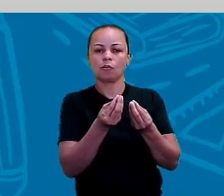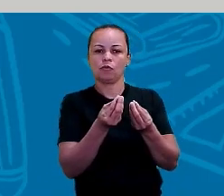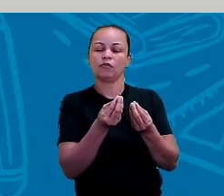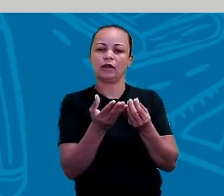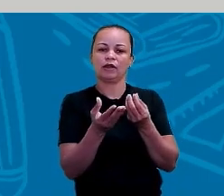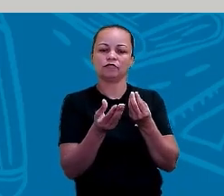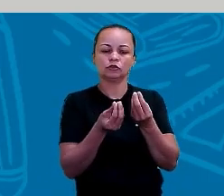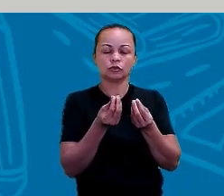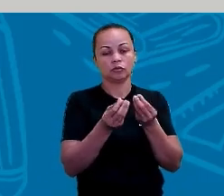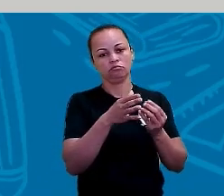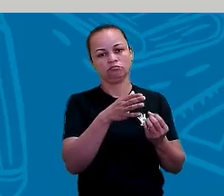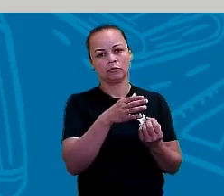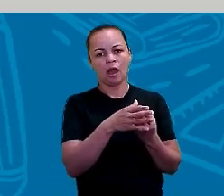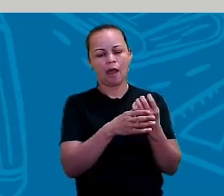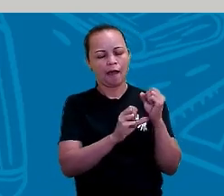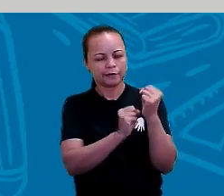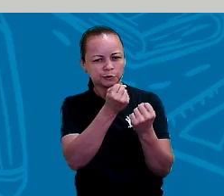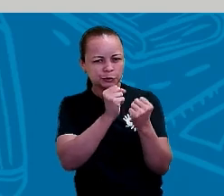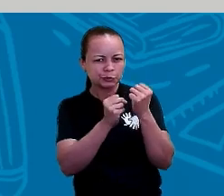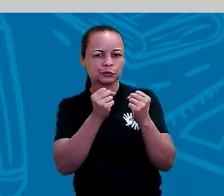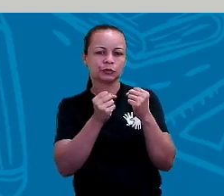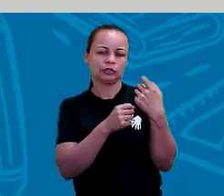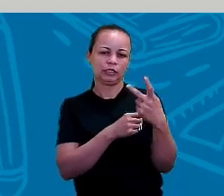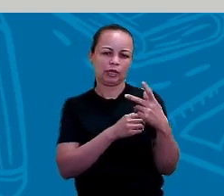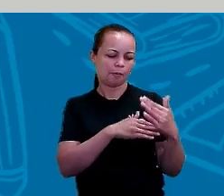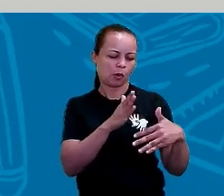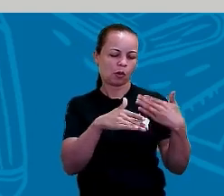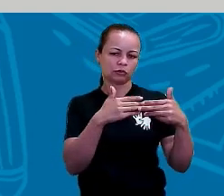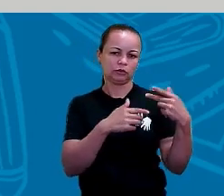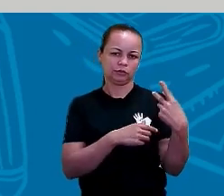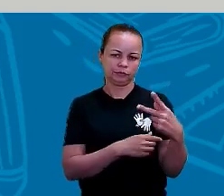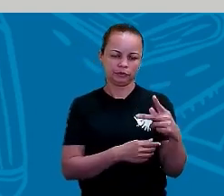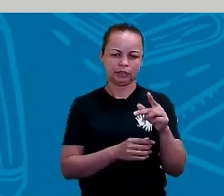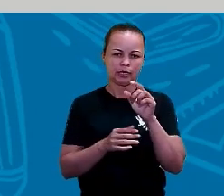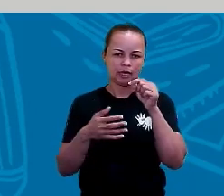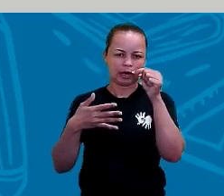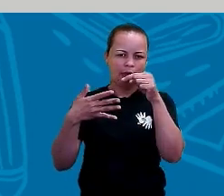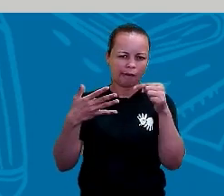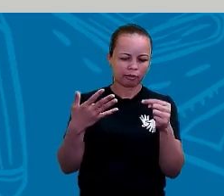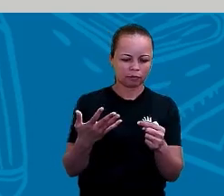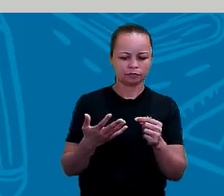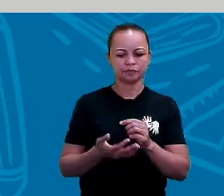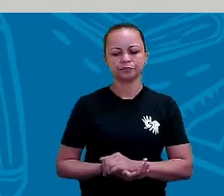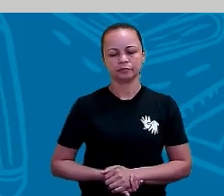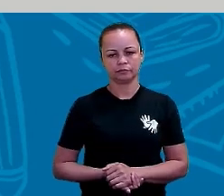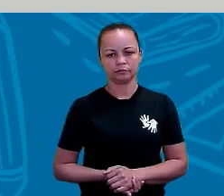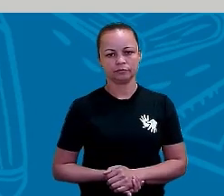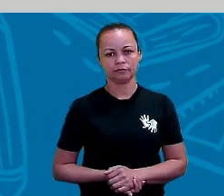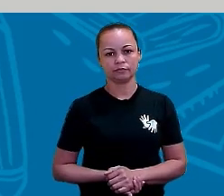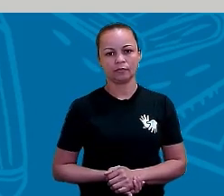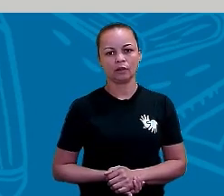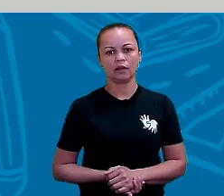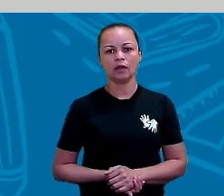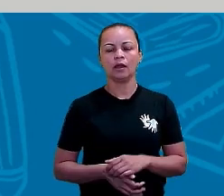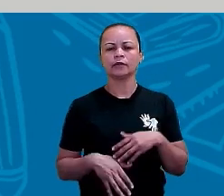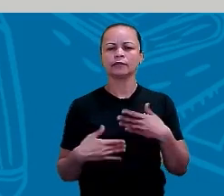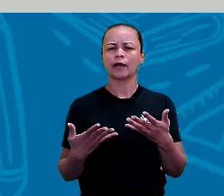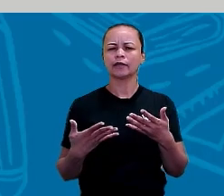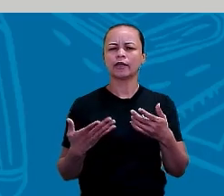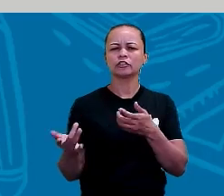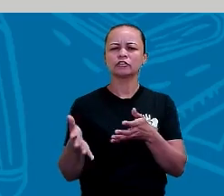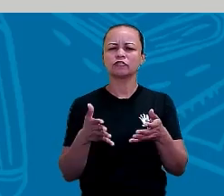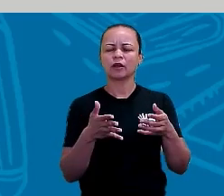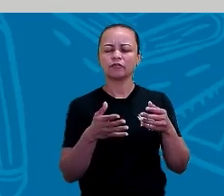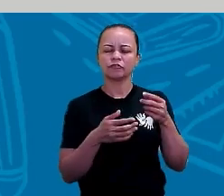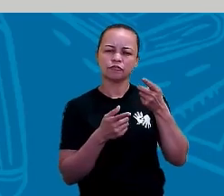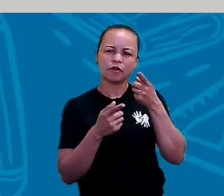a produção desses bens, tá certo? Ok. Daí a gente vai fazer uma correlação aí. A